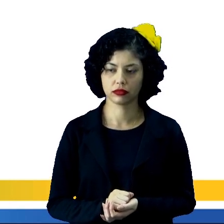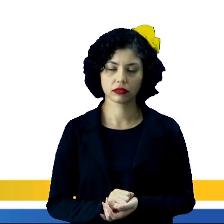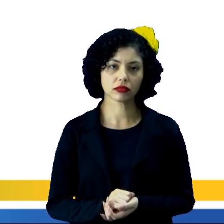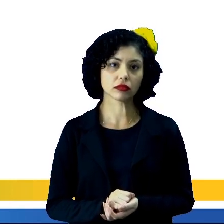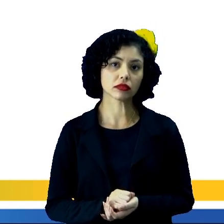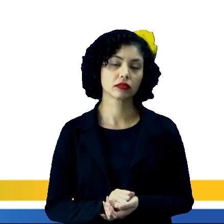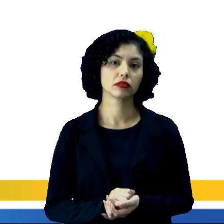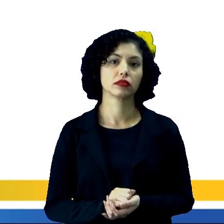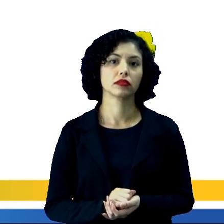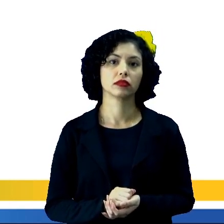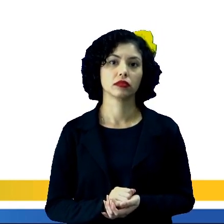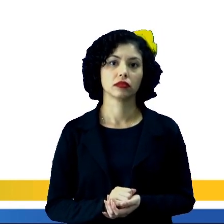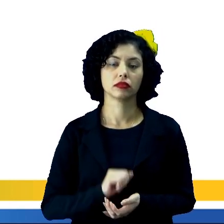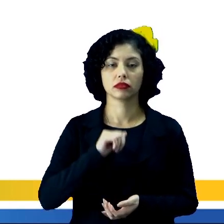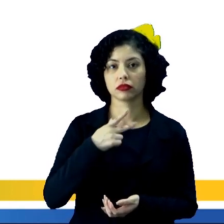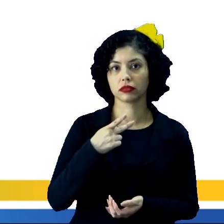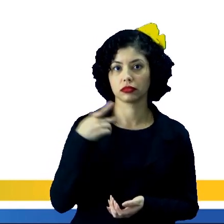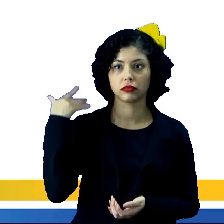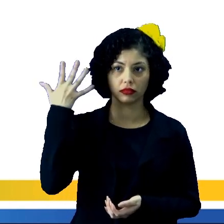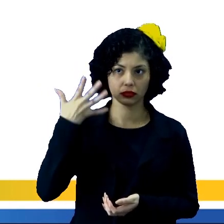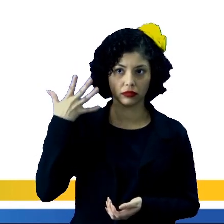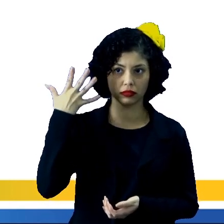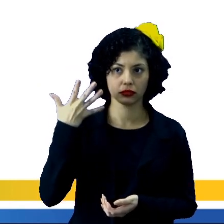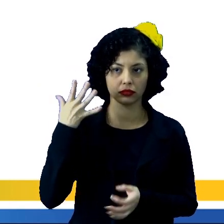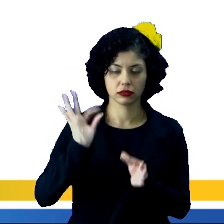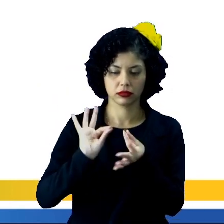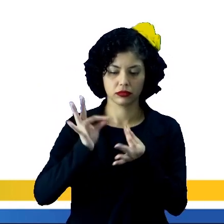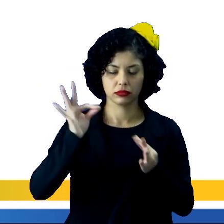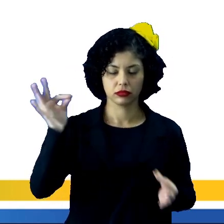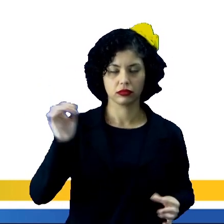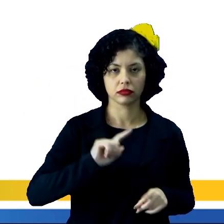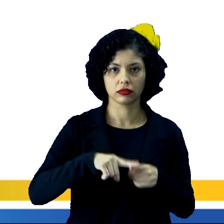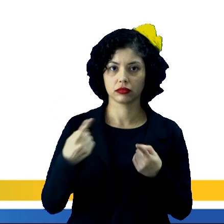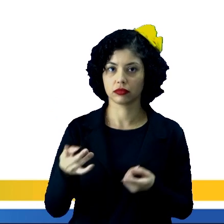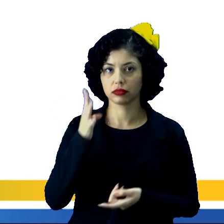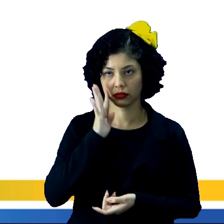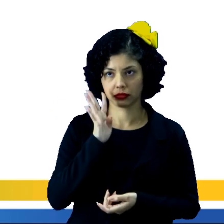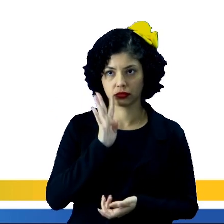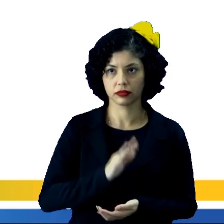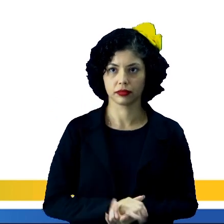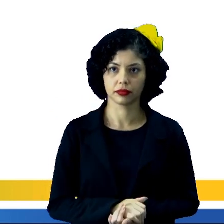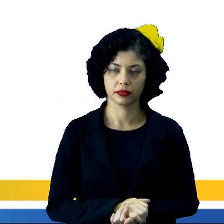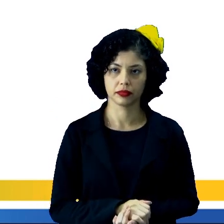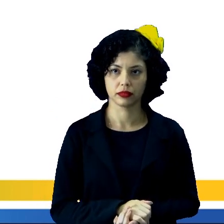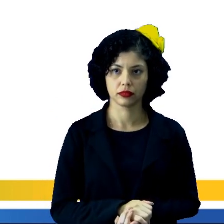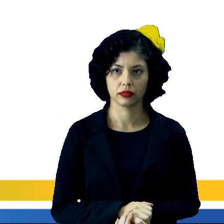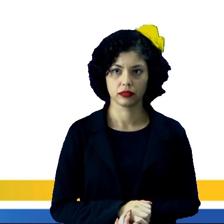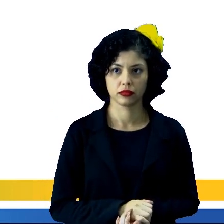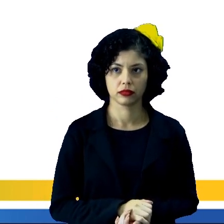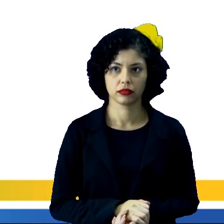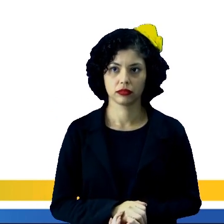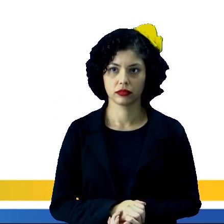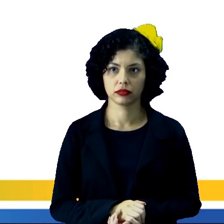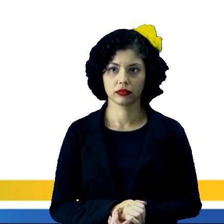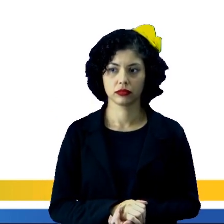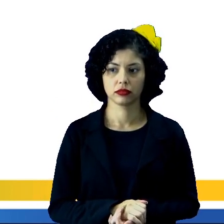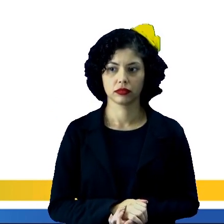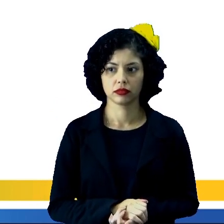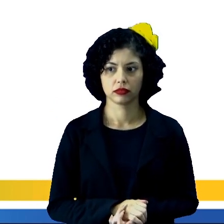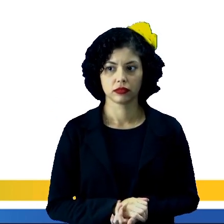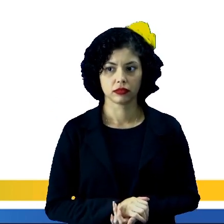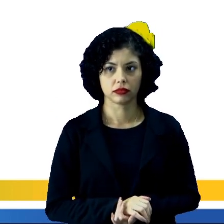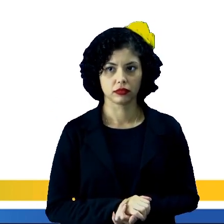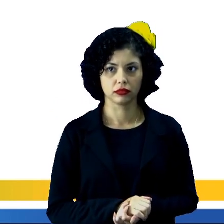A palestra estava longa, né? Mas interessante. I'm not very good